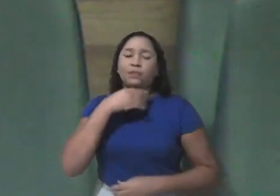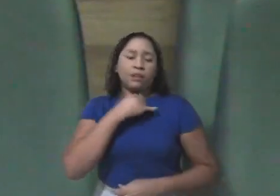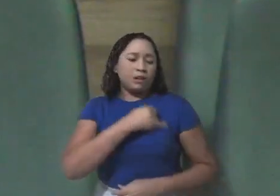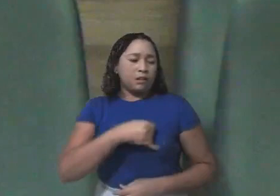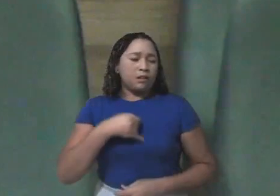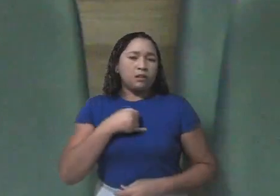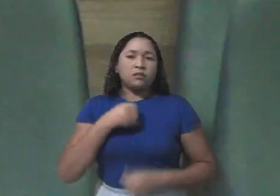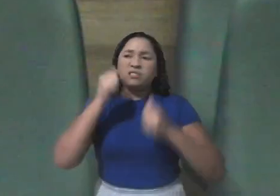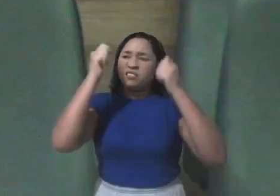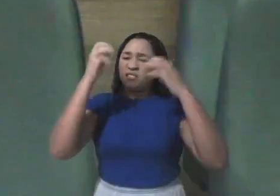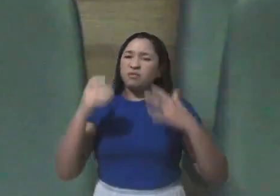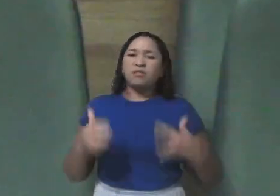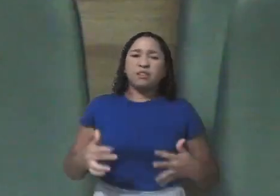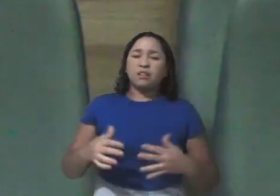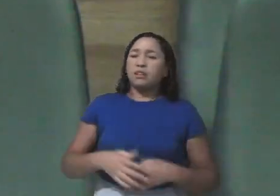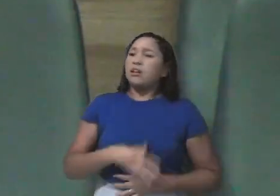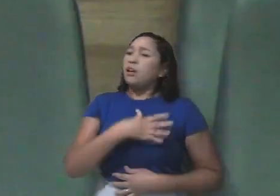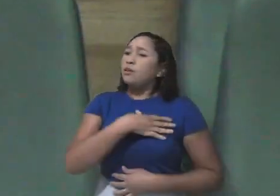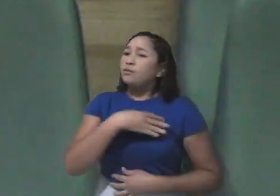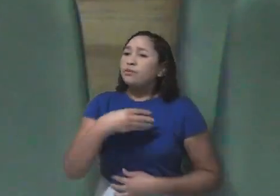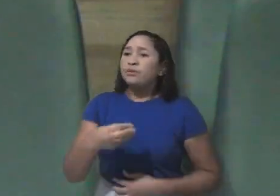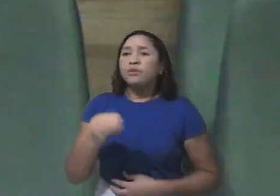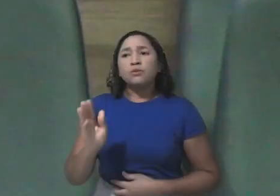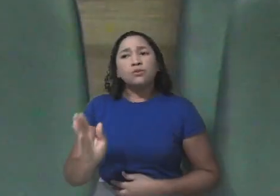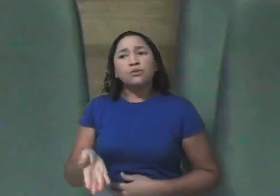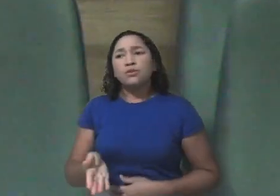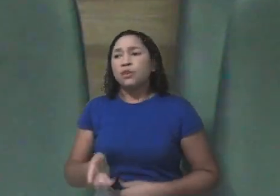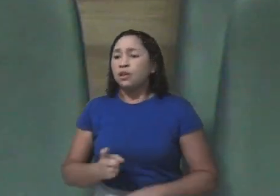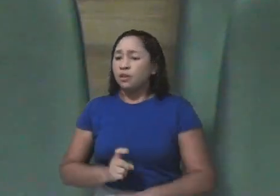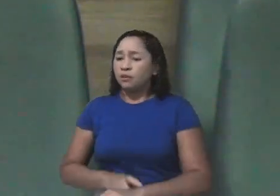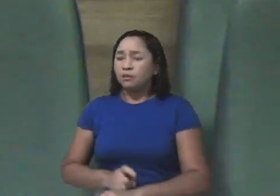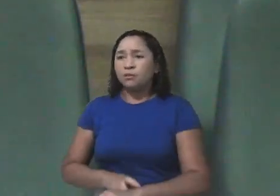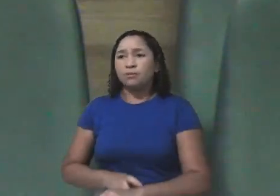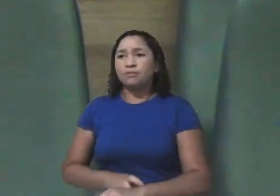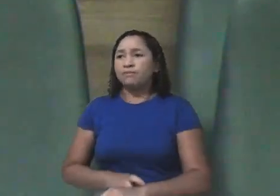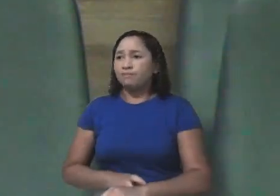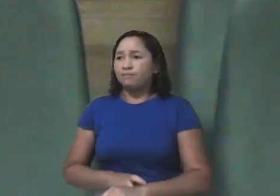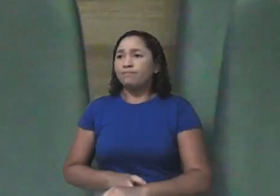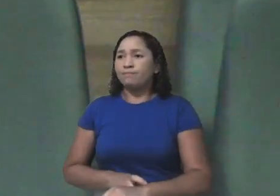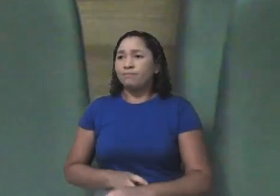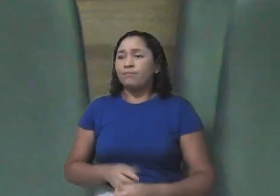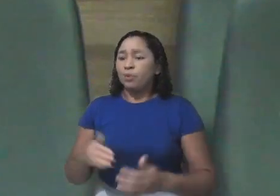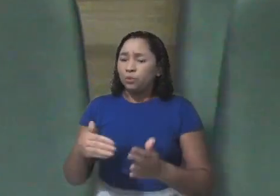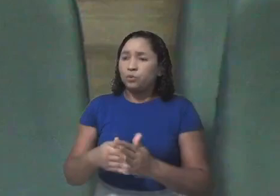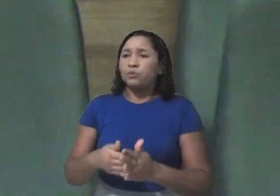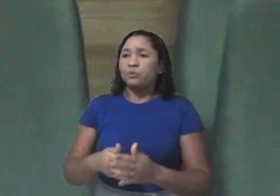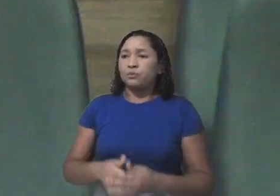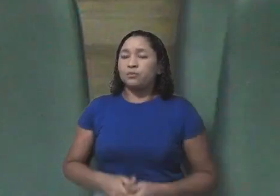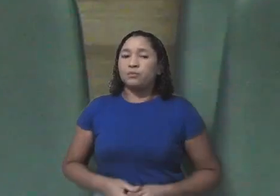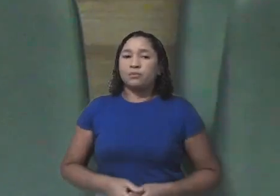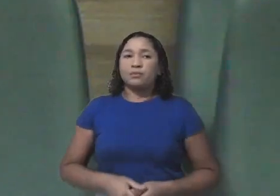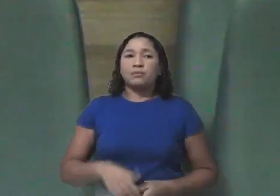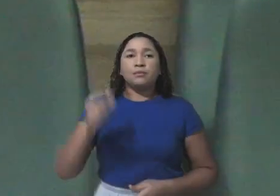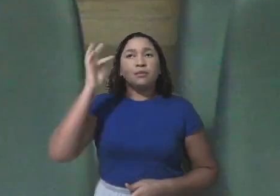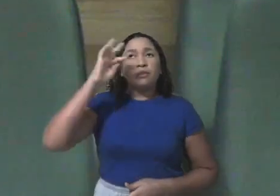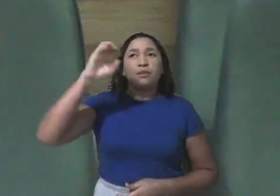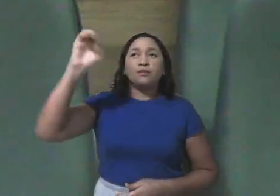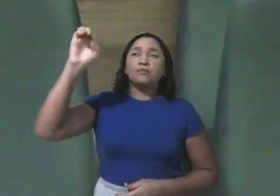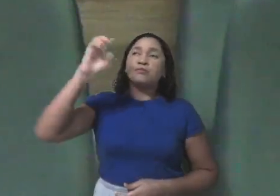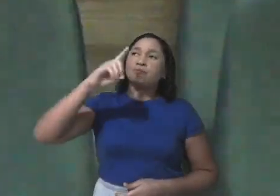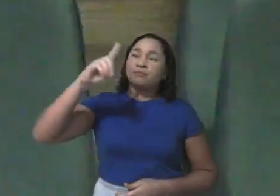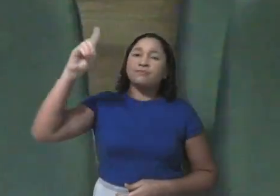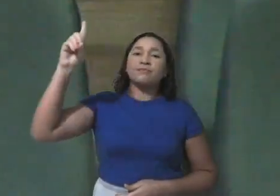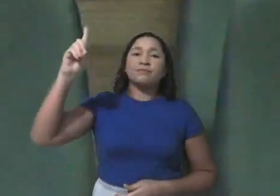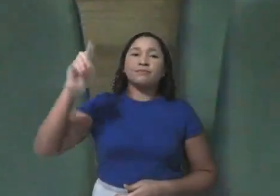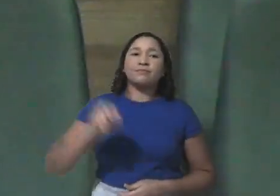é já a última hora. Com fé em Deus, na semana que vem continuaremos esse estudo. Amém?